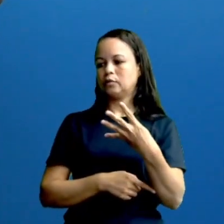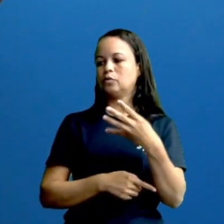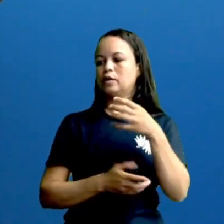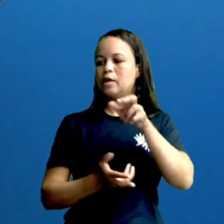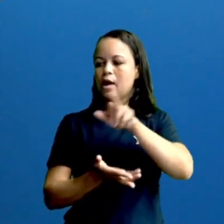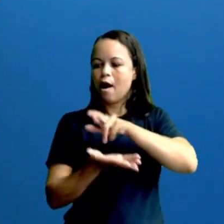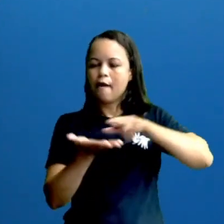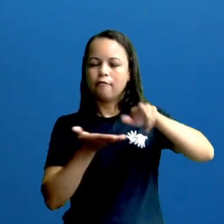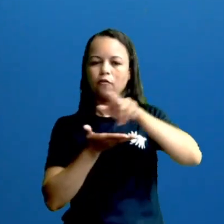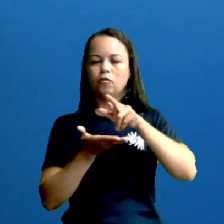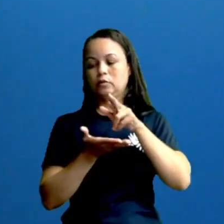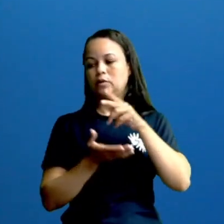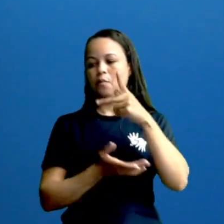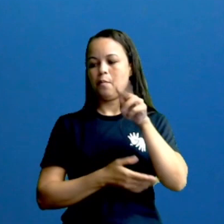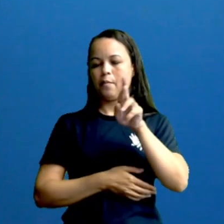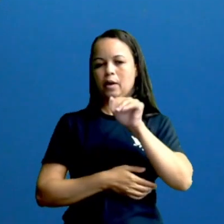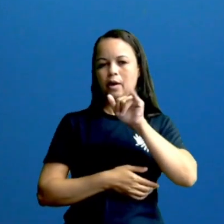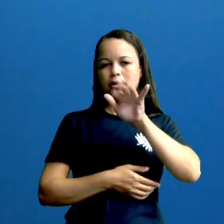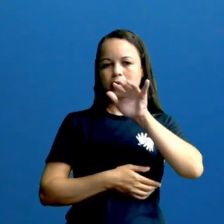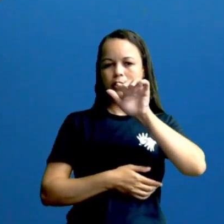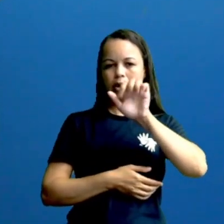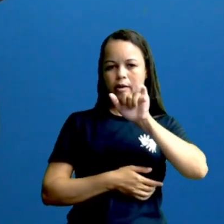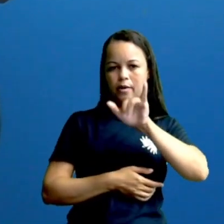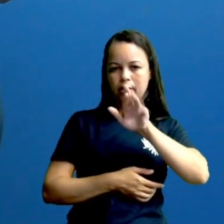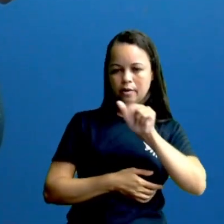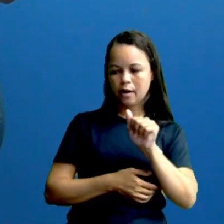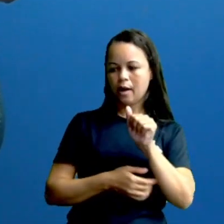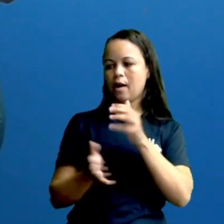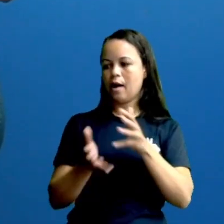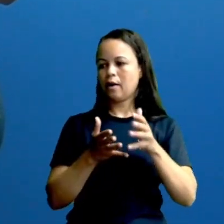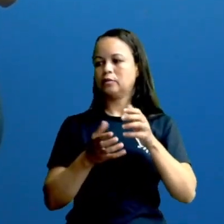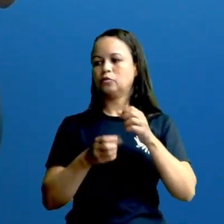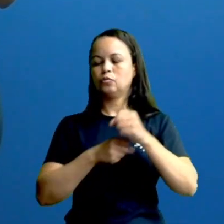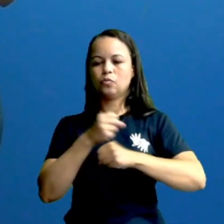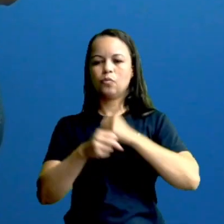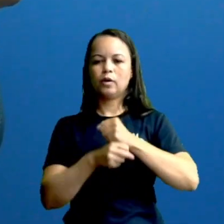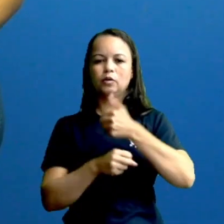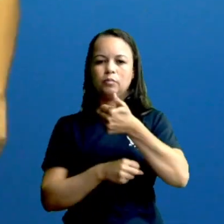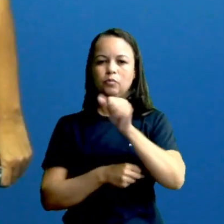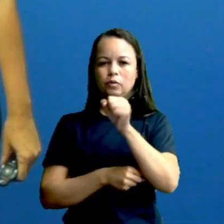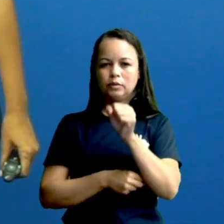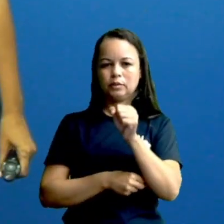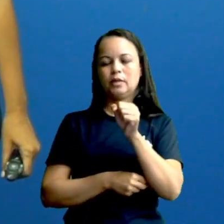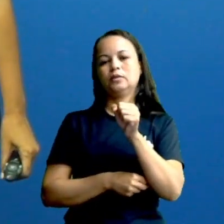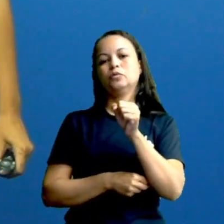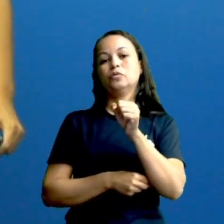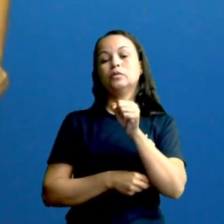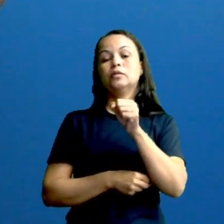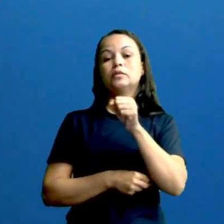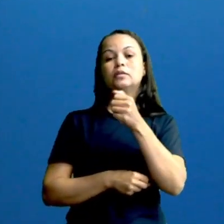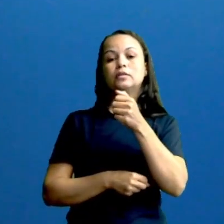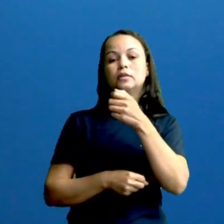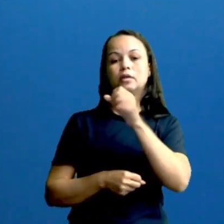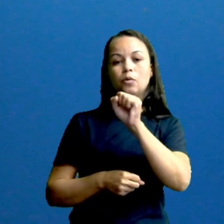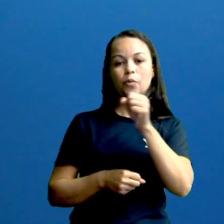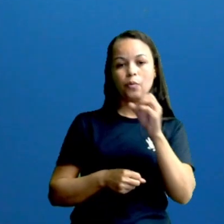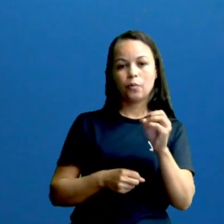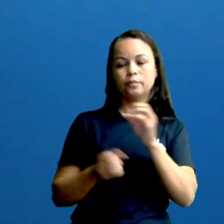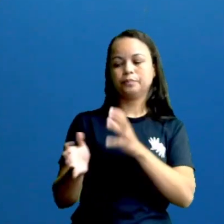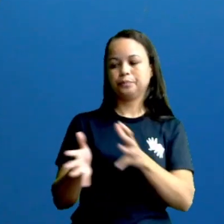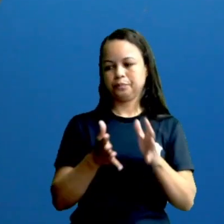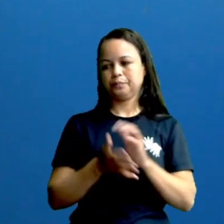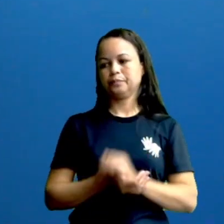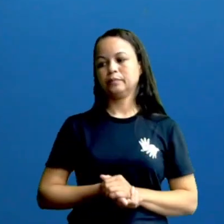são algumas revoltas que tivemos aqui no nosso estado, tá certo? Vamos falar agora um pouquinho sobre